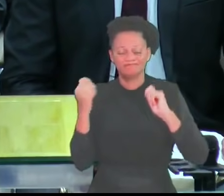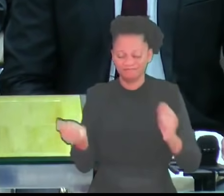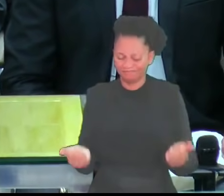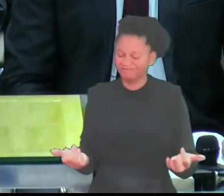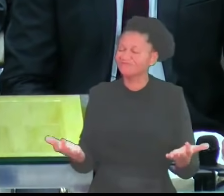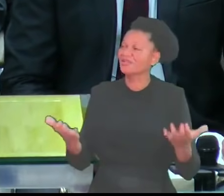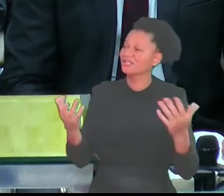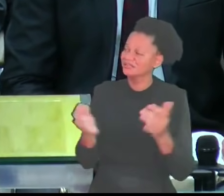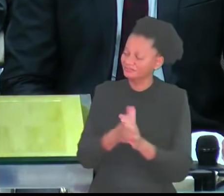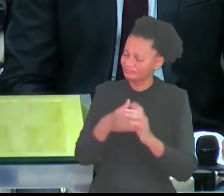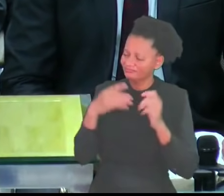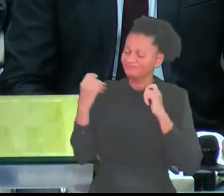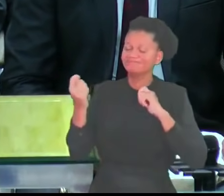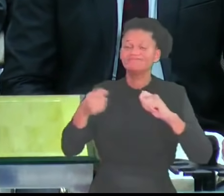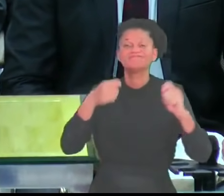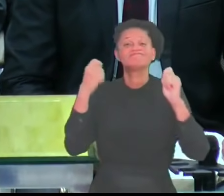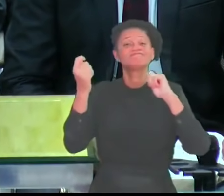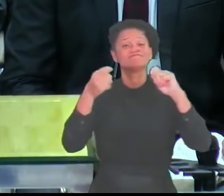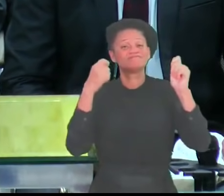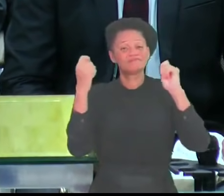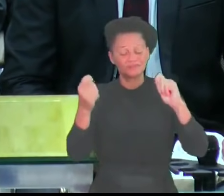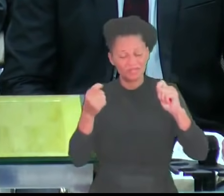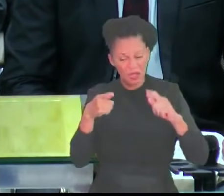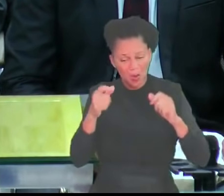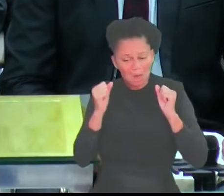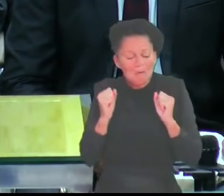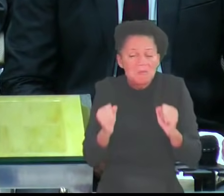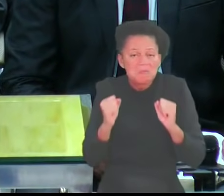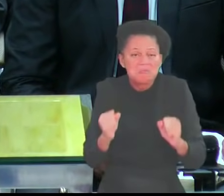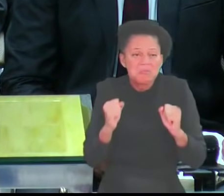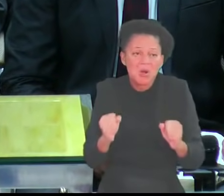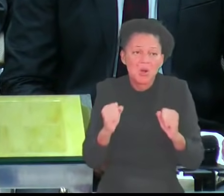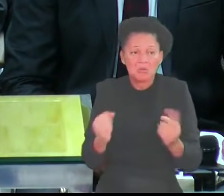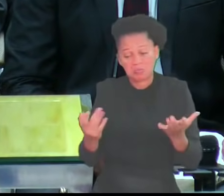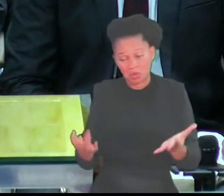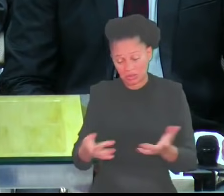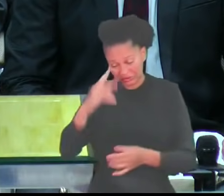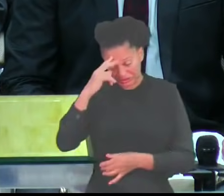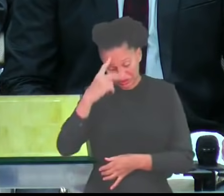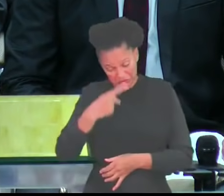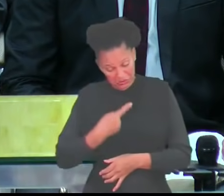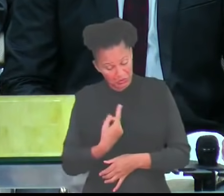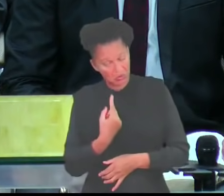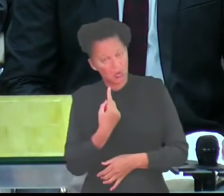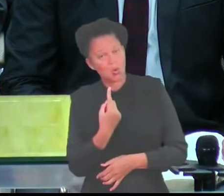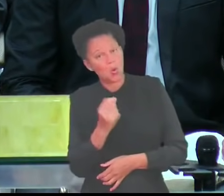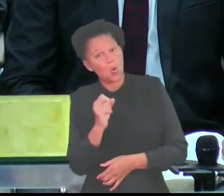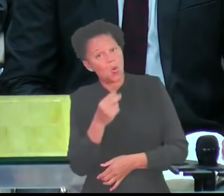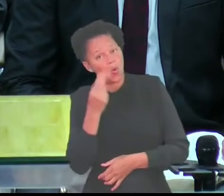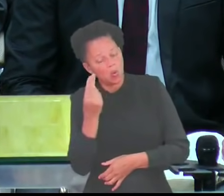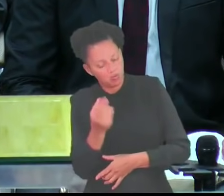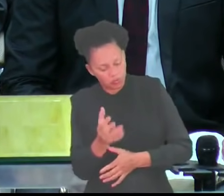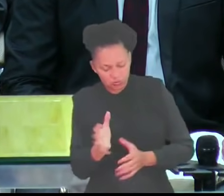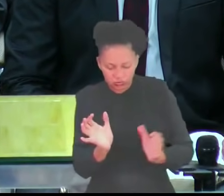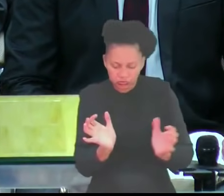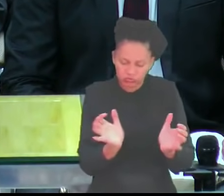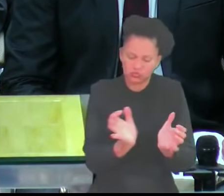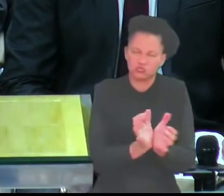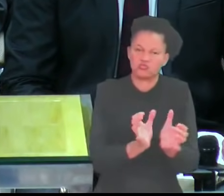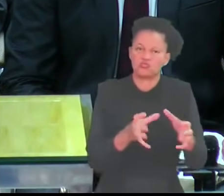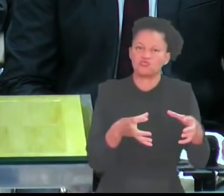Oh, aleluia. Isso pode ser individualmente e isso pode ser